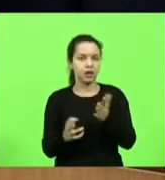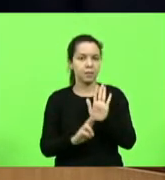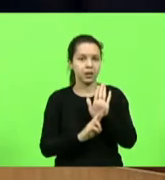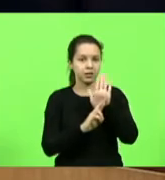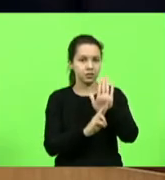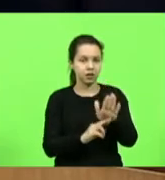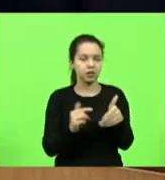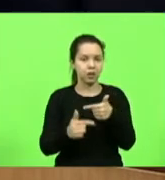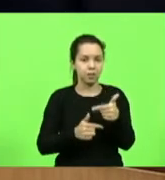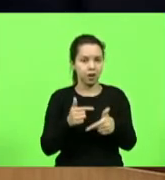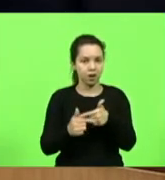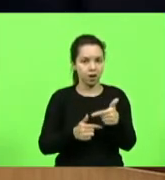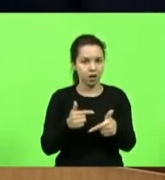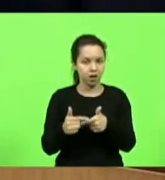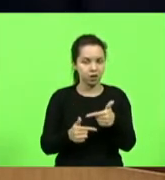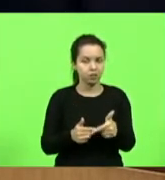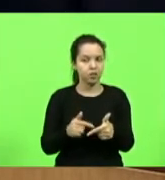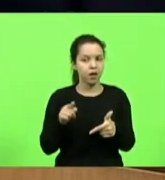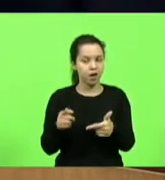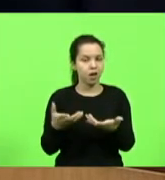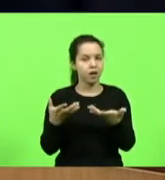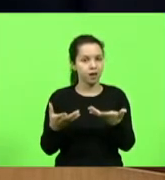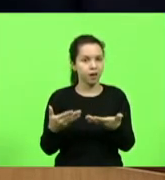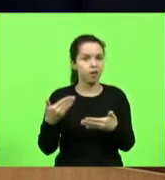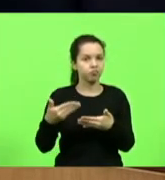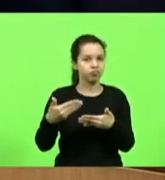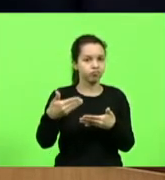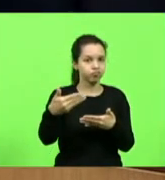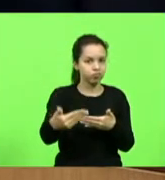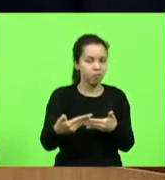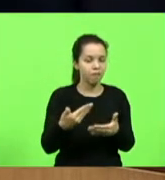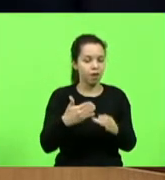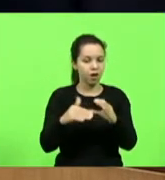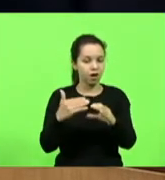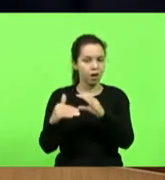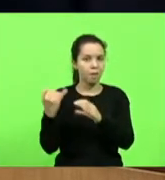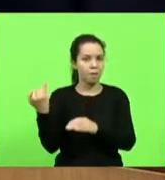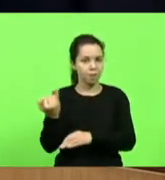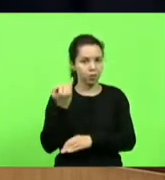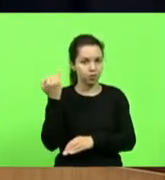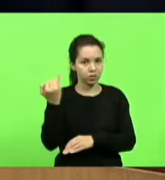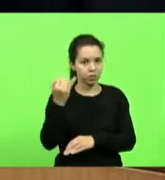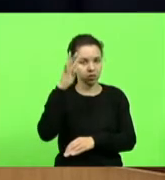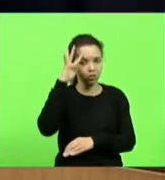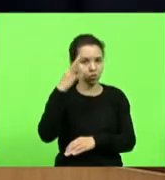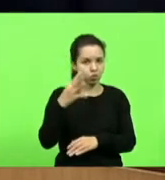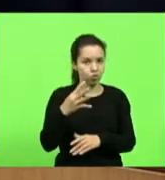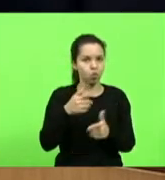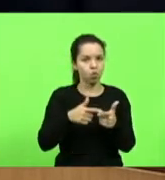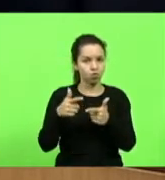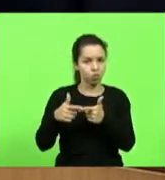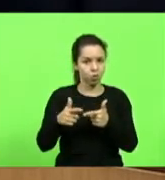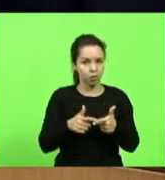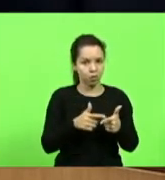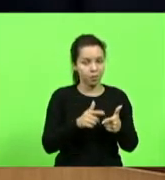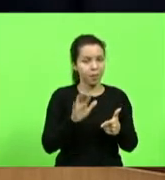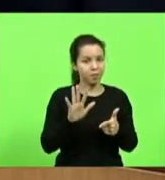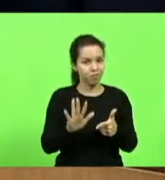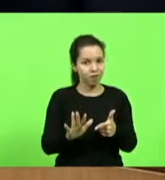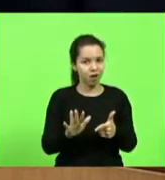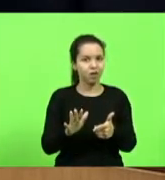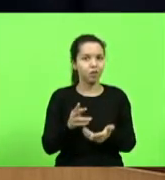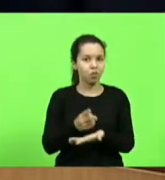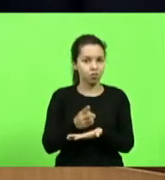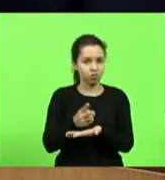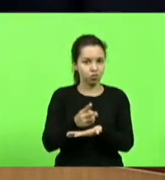e havia uma perspectiva de serem feitos encaminhamentos importantes e a solução das questões, mas que